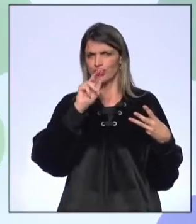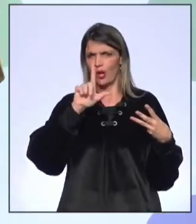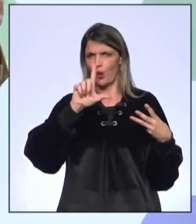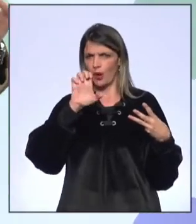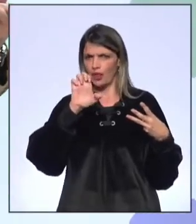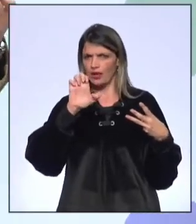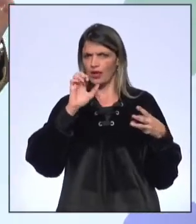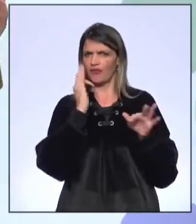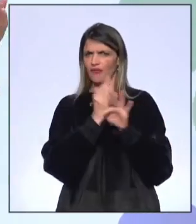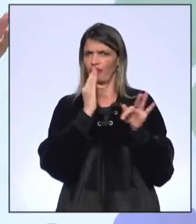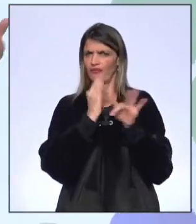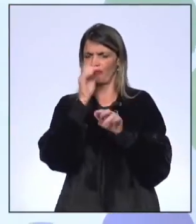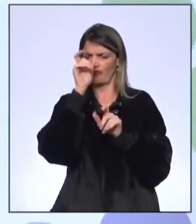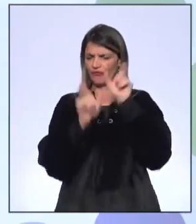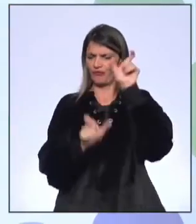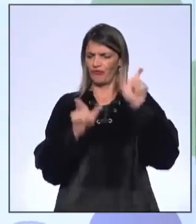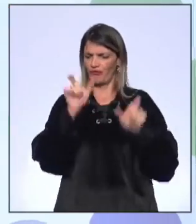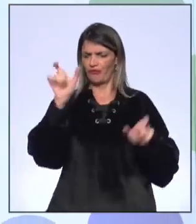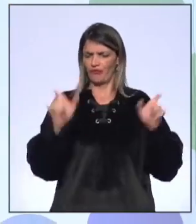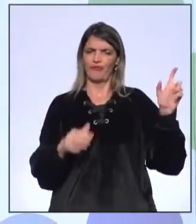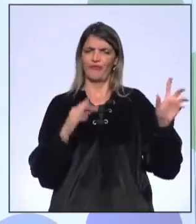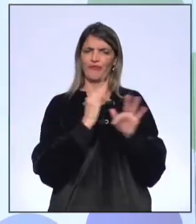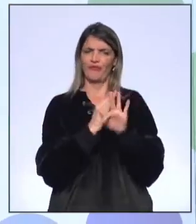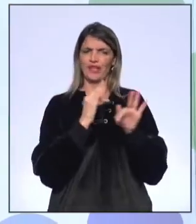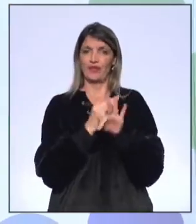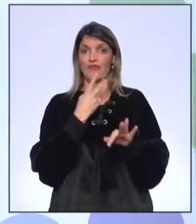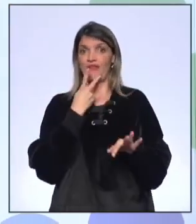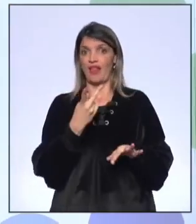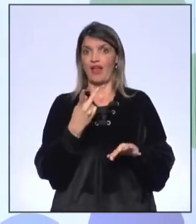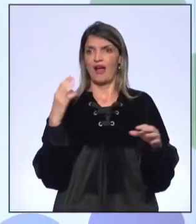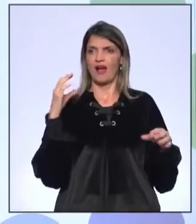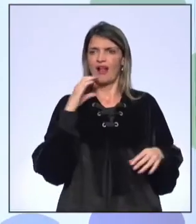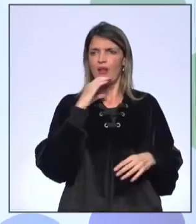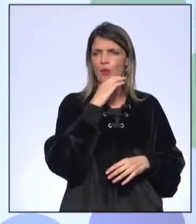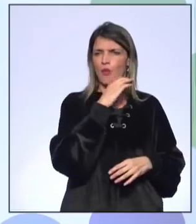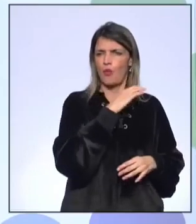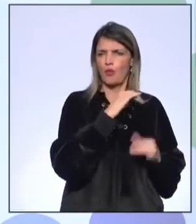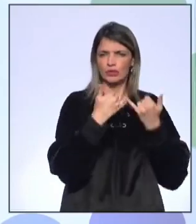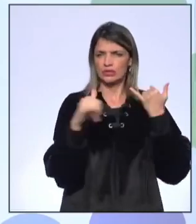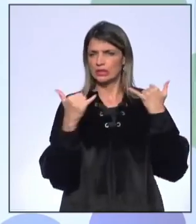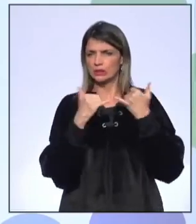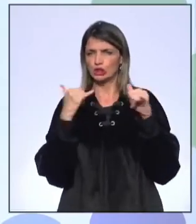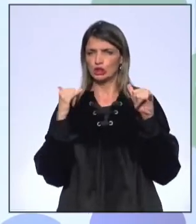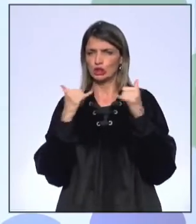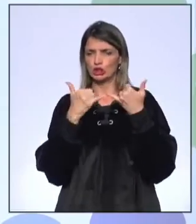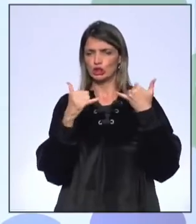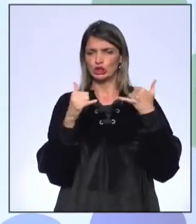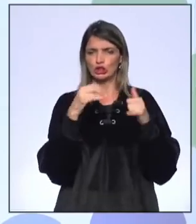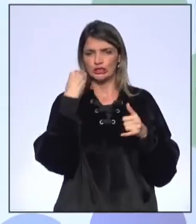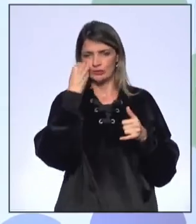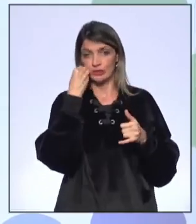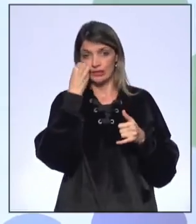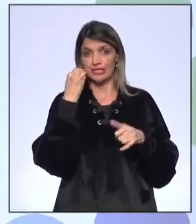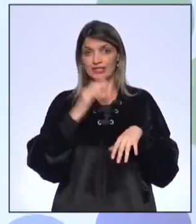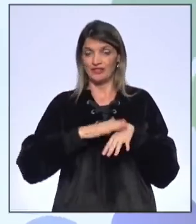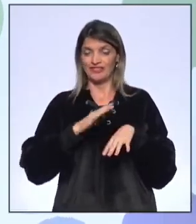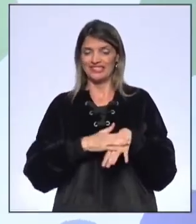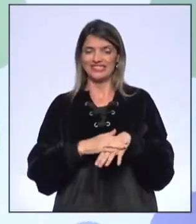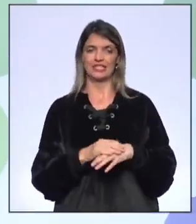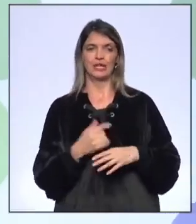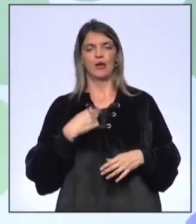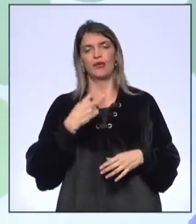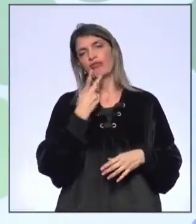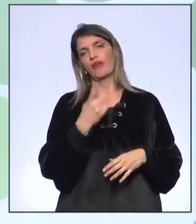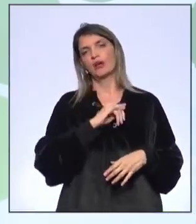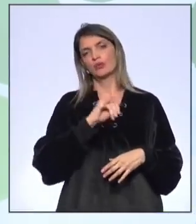físico também, que vai falar do Joule, calor, né? Calor, energia, né? Vai ter a experiência do Joule que vão fazer. Então, quando eu falo do